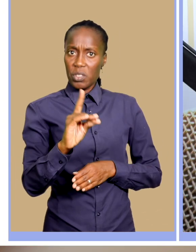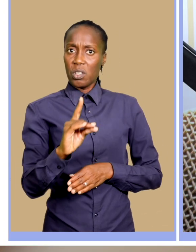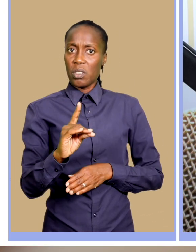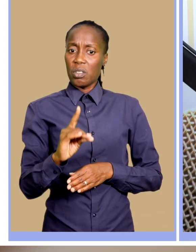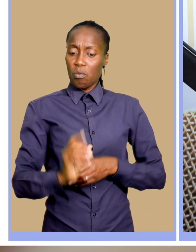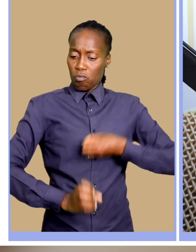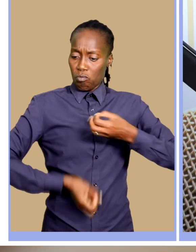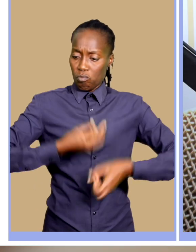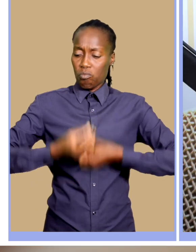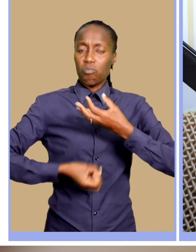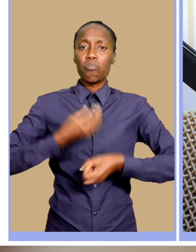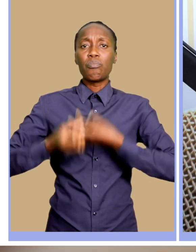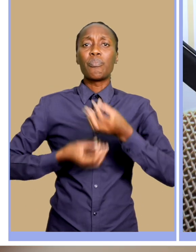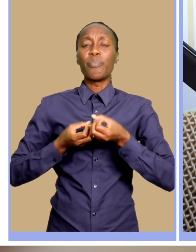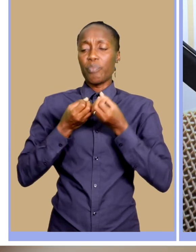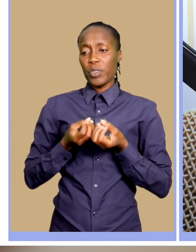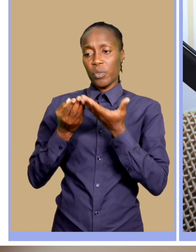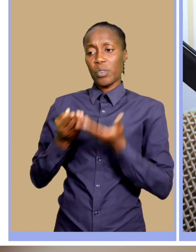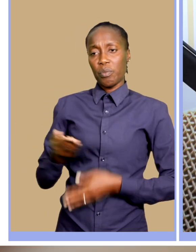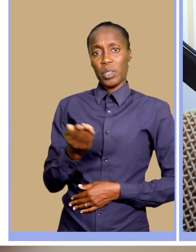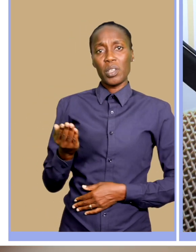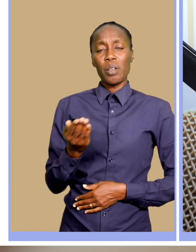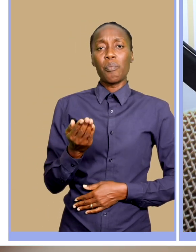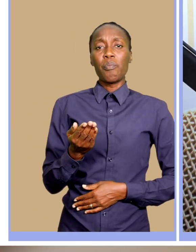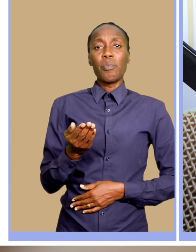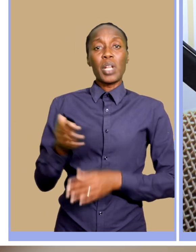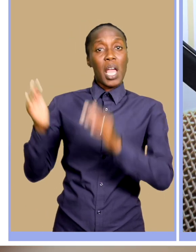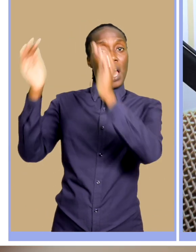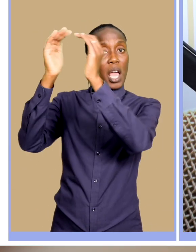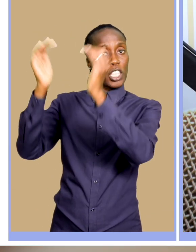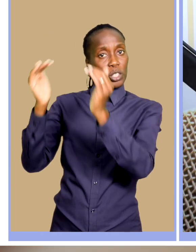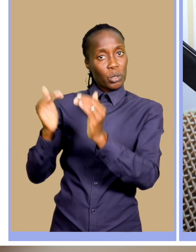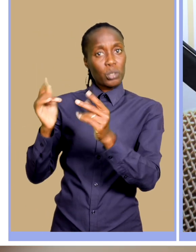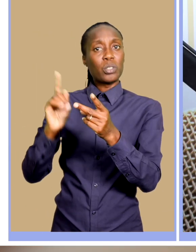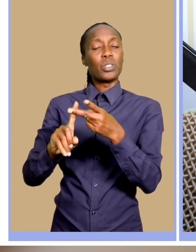estruturas sociais, locais e institucionais estejam